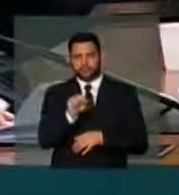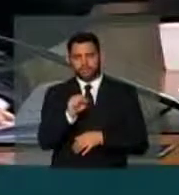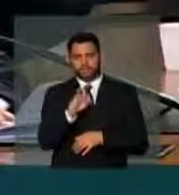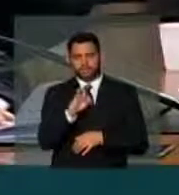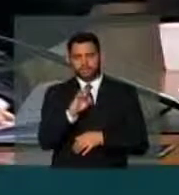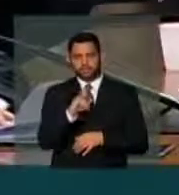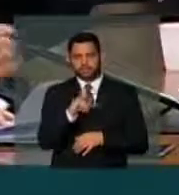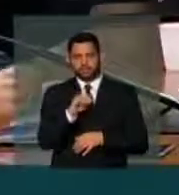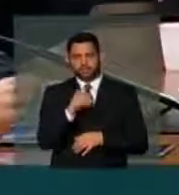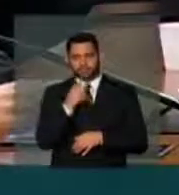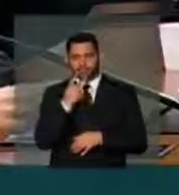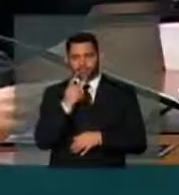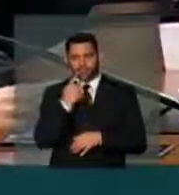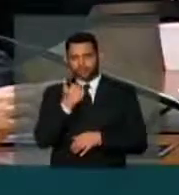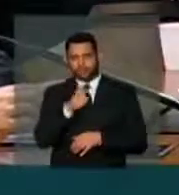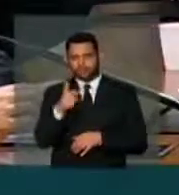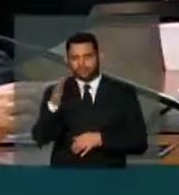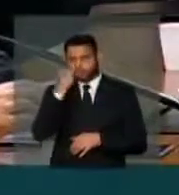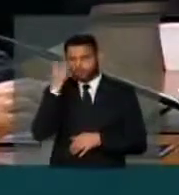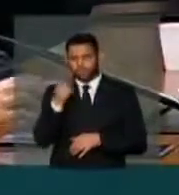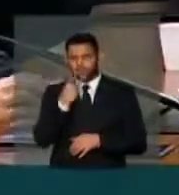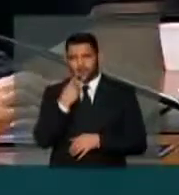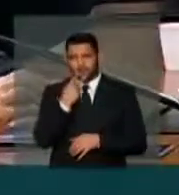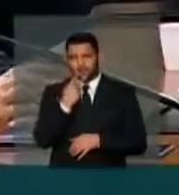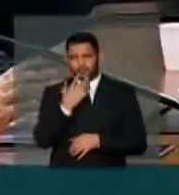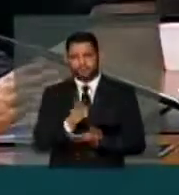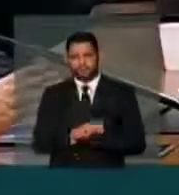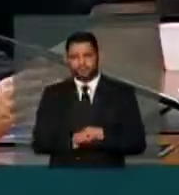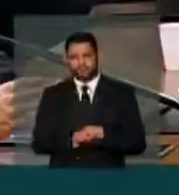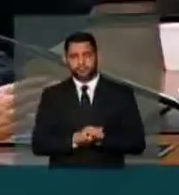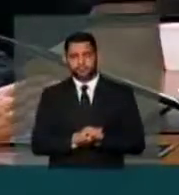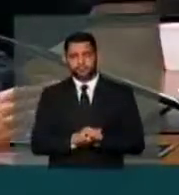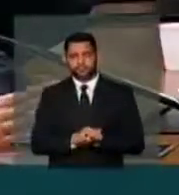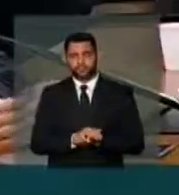citou lá e outros também citaram, eu também.